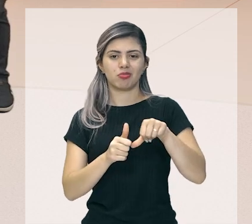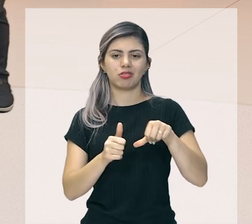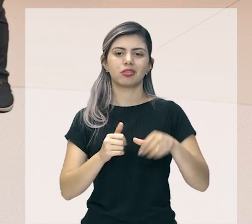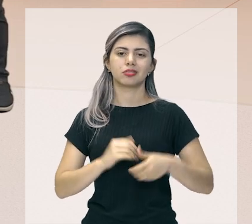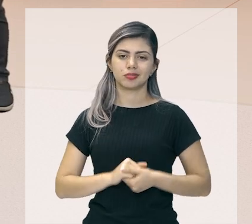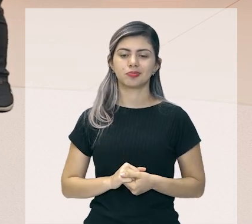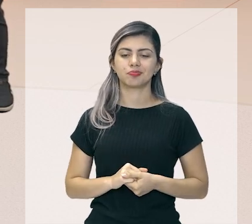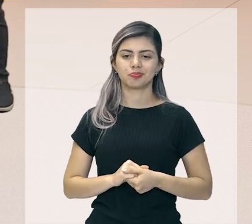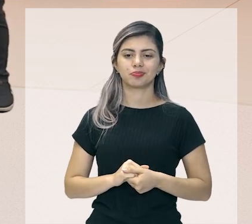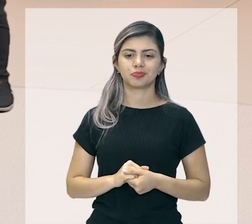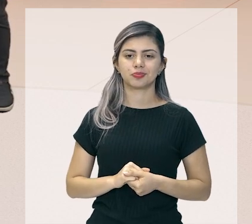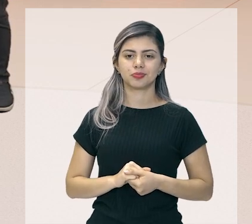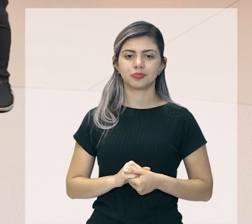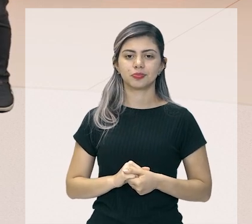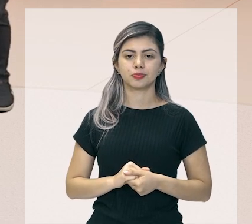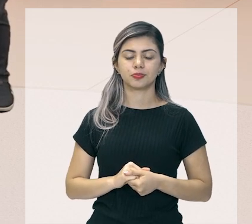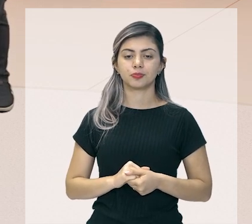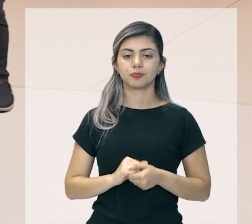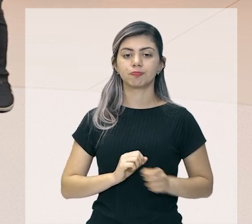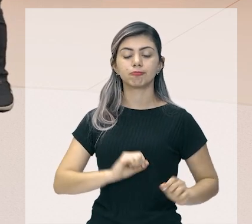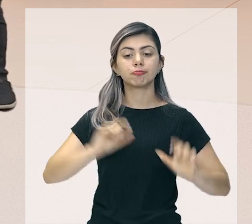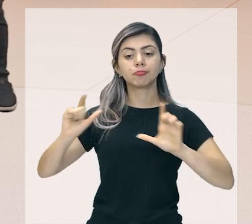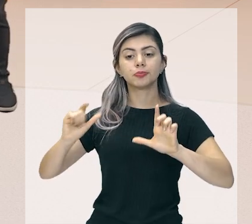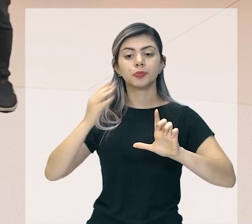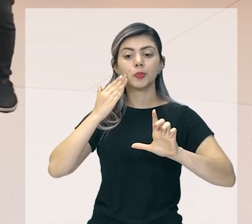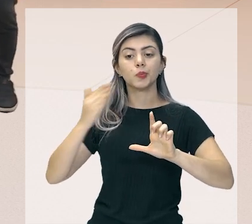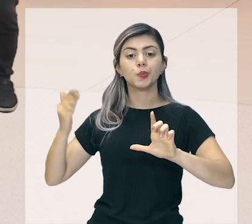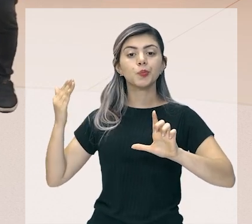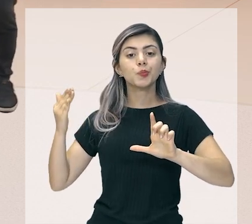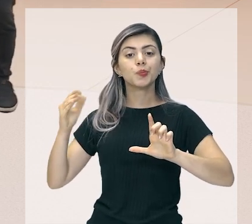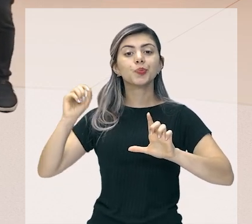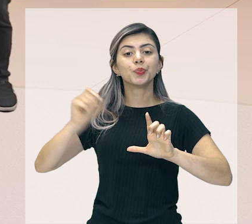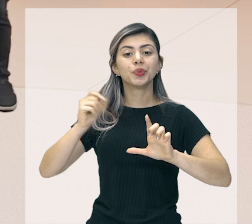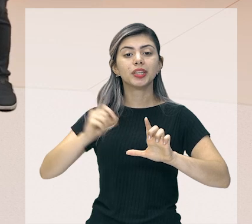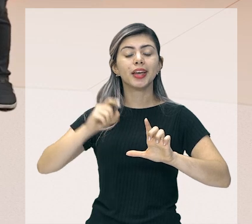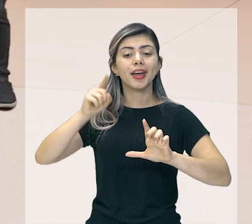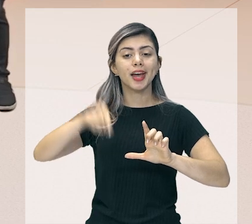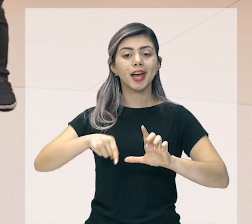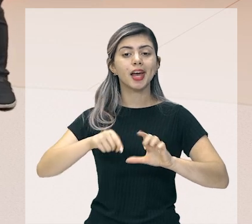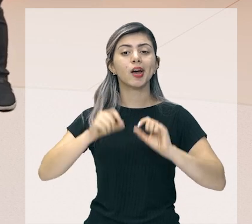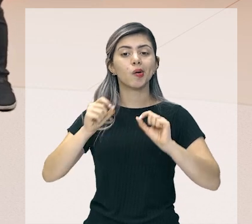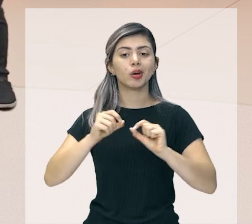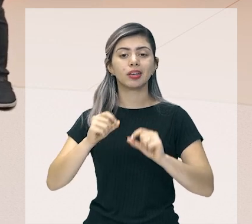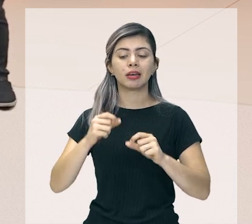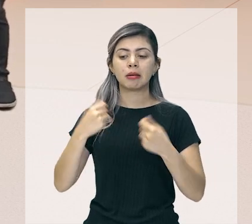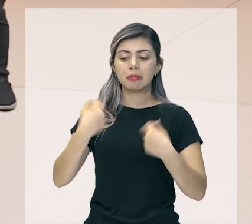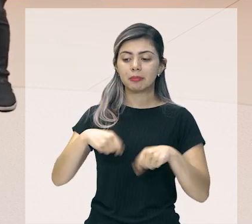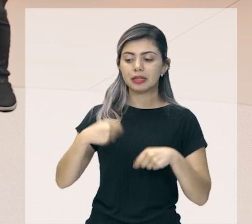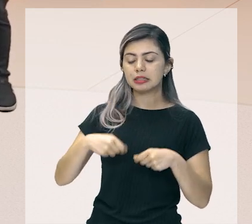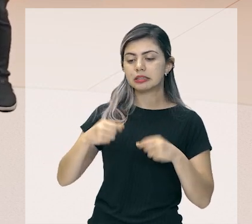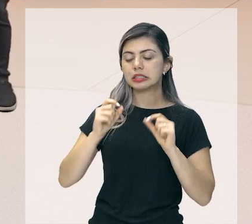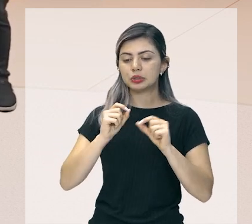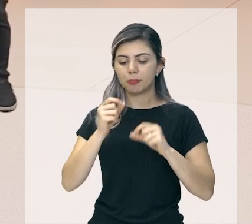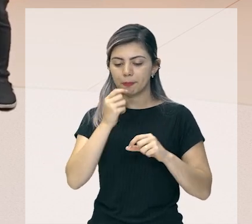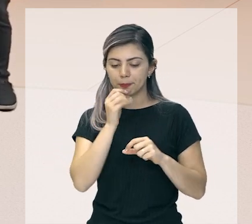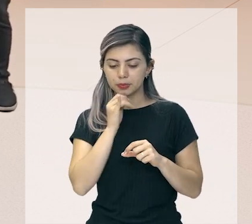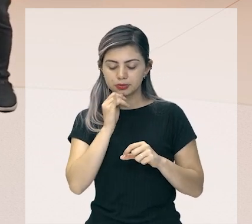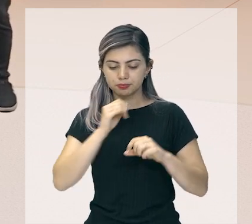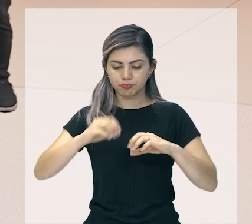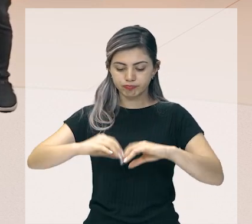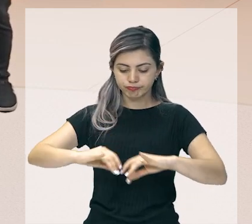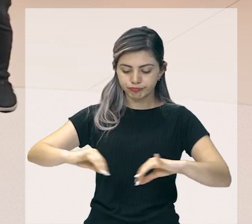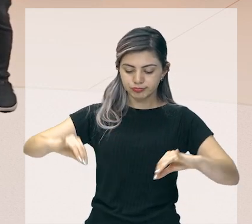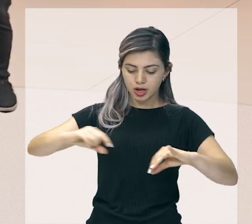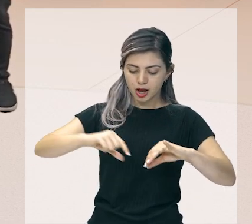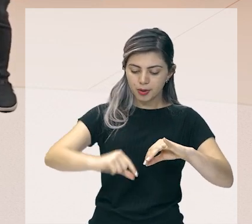né? Continuando, a gente tem esse outro ícone aqui que mostra sobre a dependência da indústria de sementes, de indústria de insumos. Então, são muitos